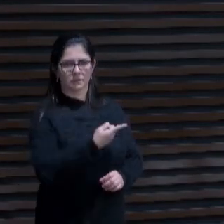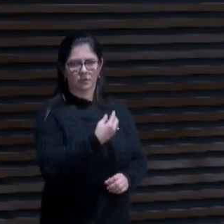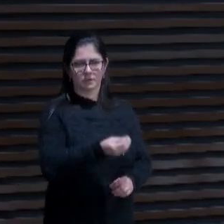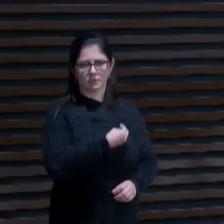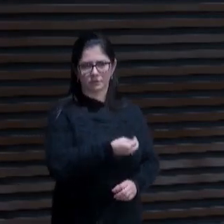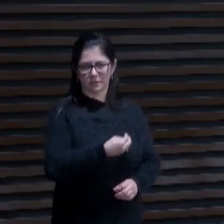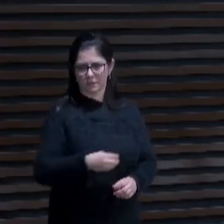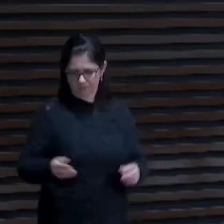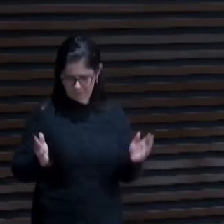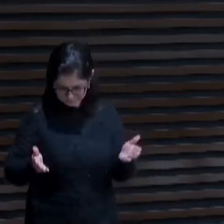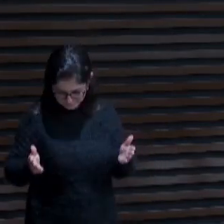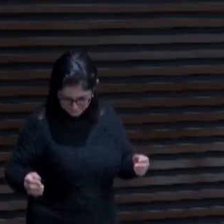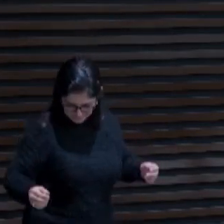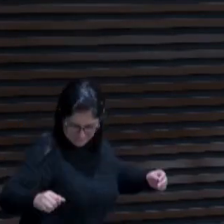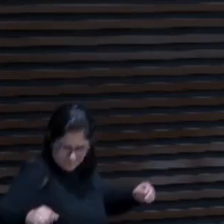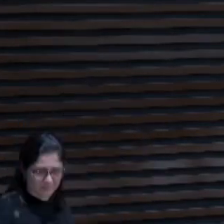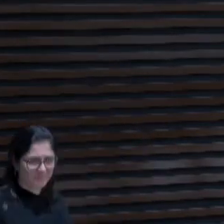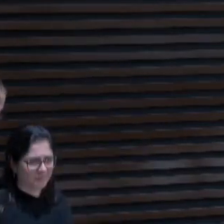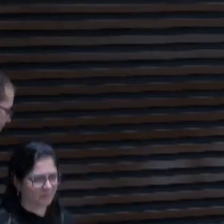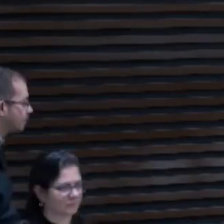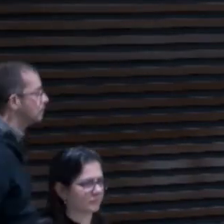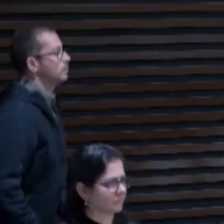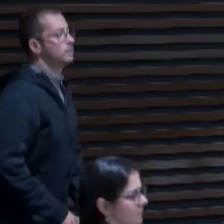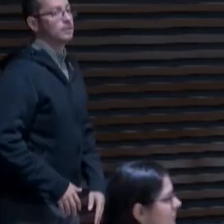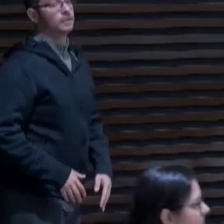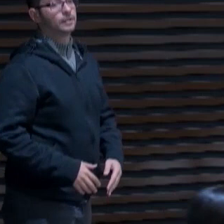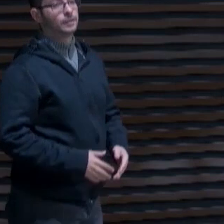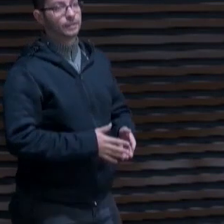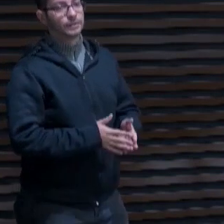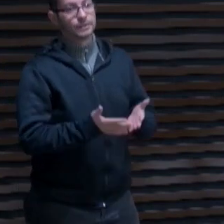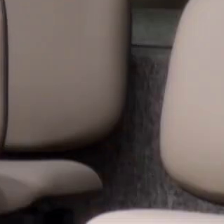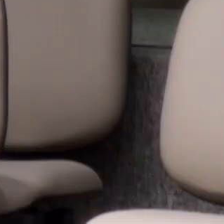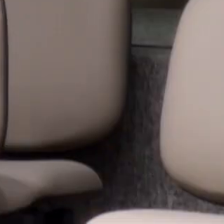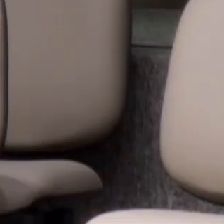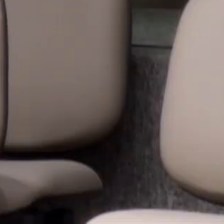pela manhã eu disse que Deus não merece adoração.